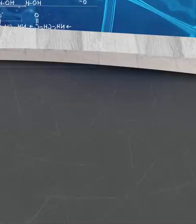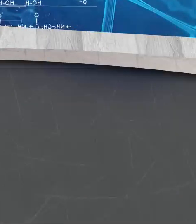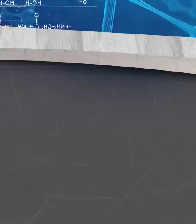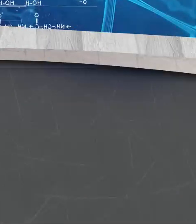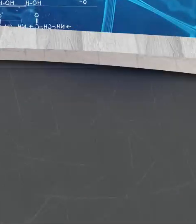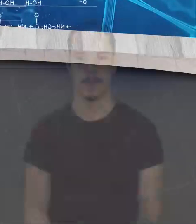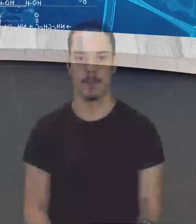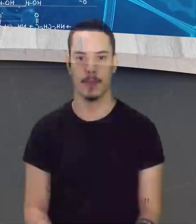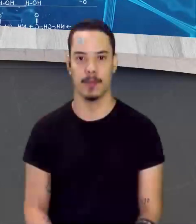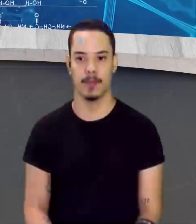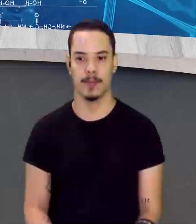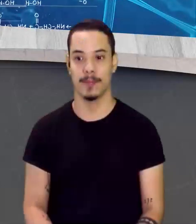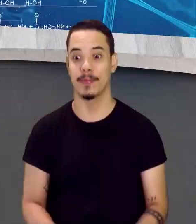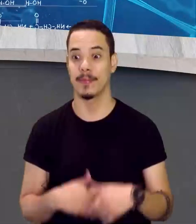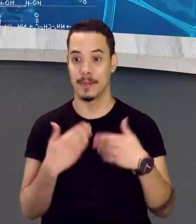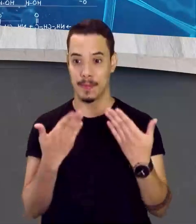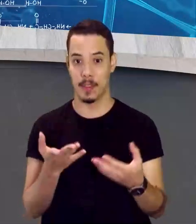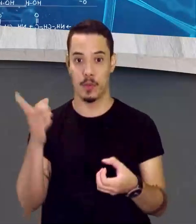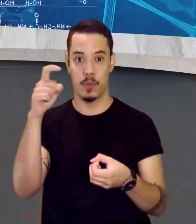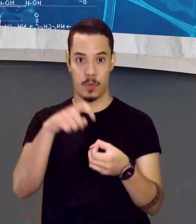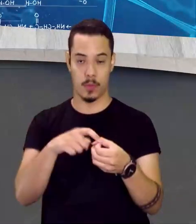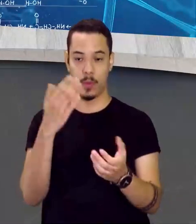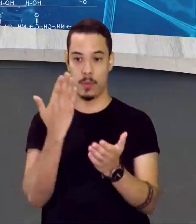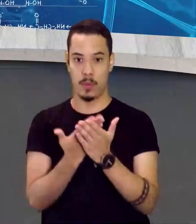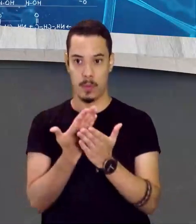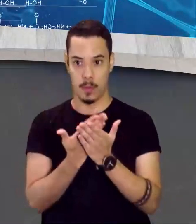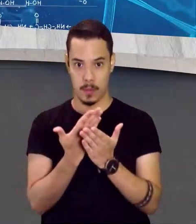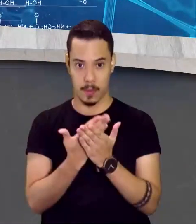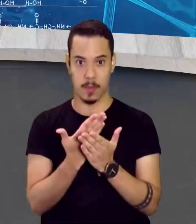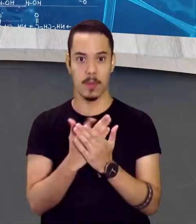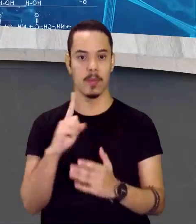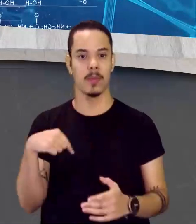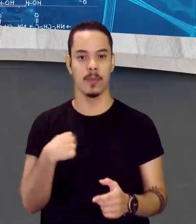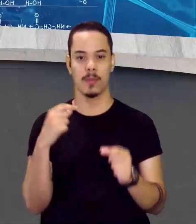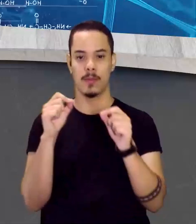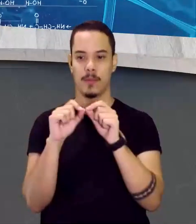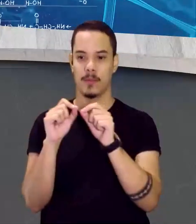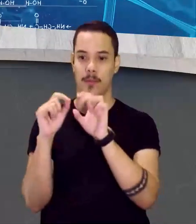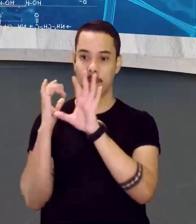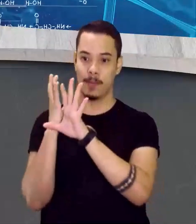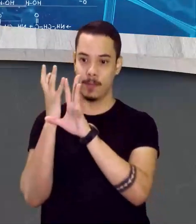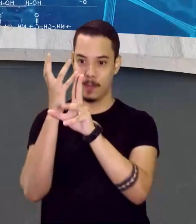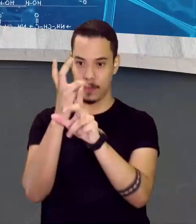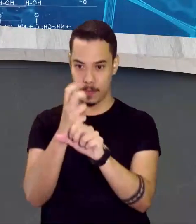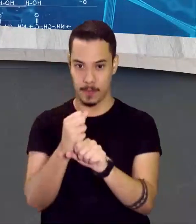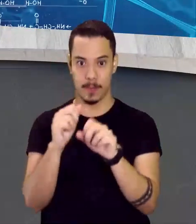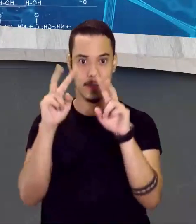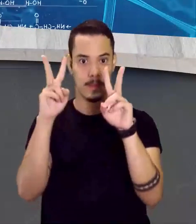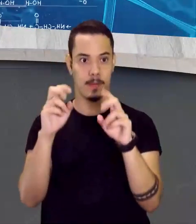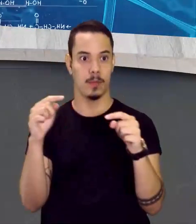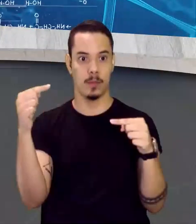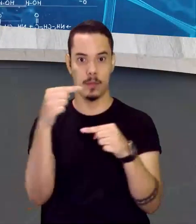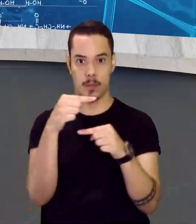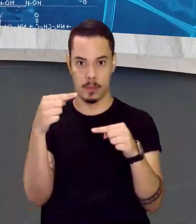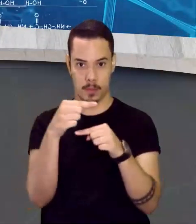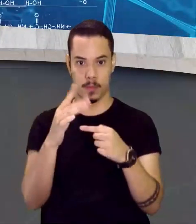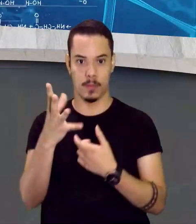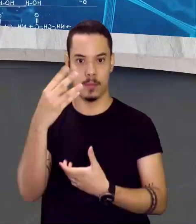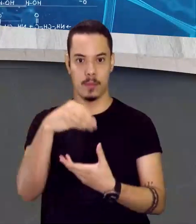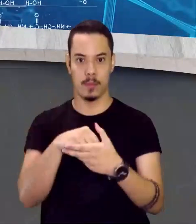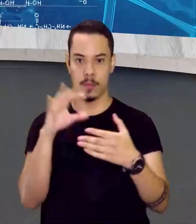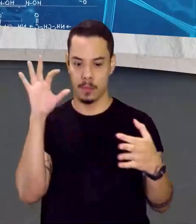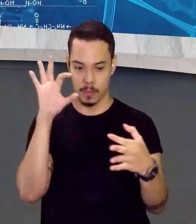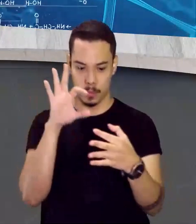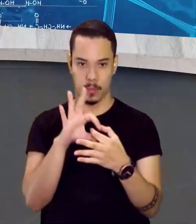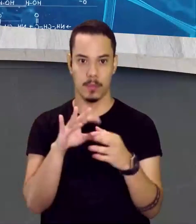Olá, meu caro aluno, voltemos aqui nessa aula 28 para a gente fazer aquela revisão sobre a polaridade das